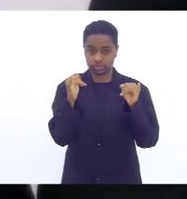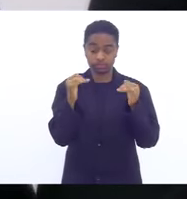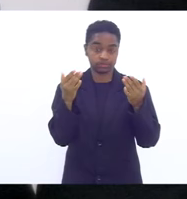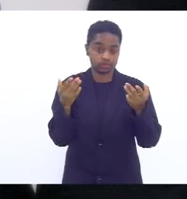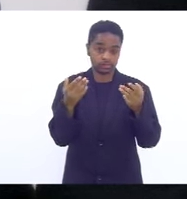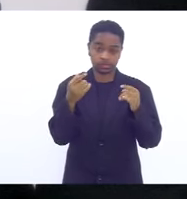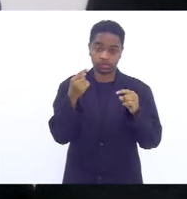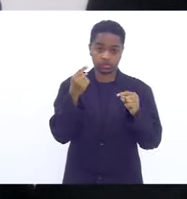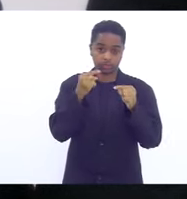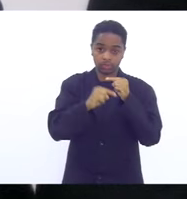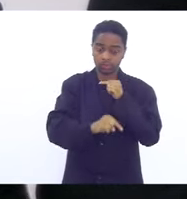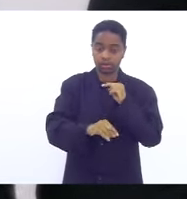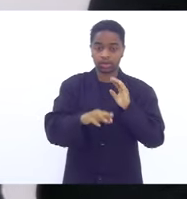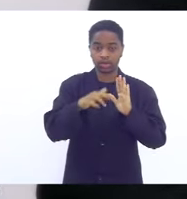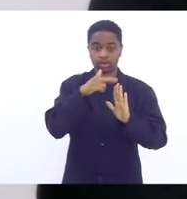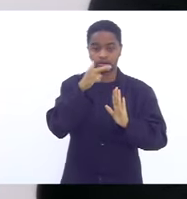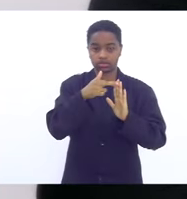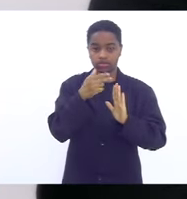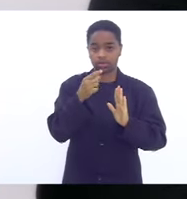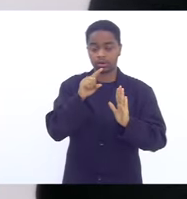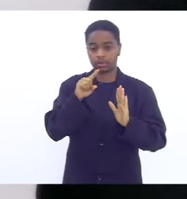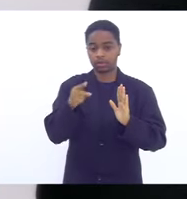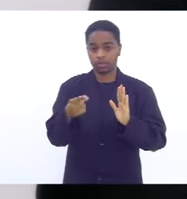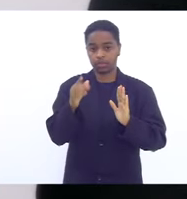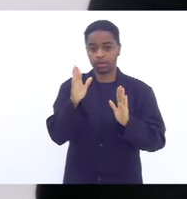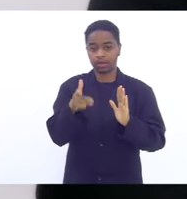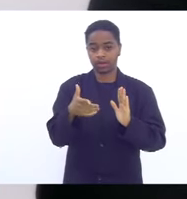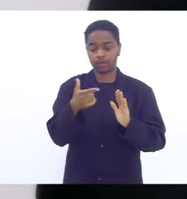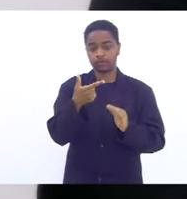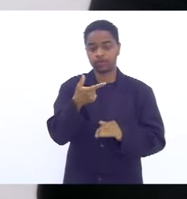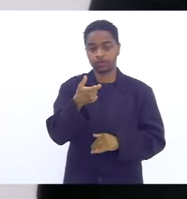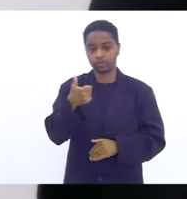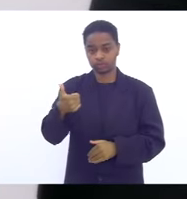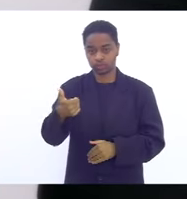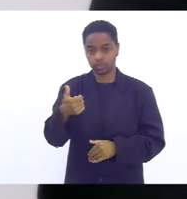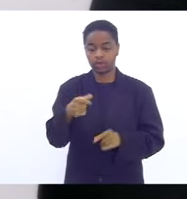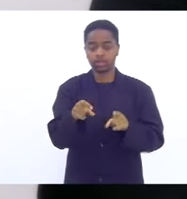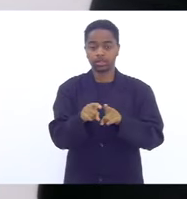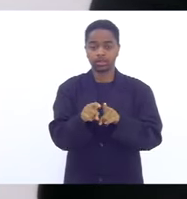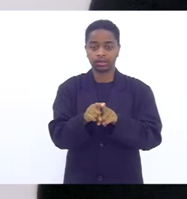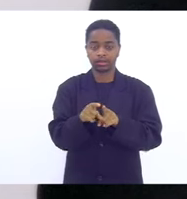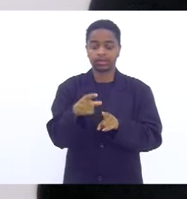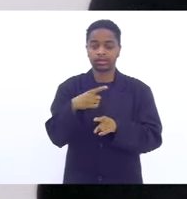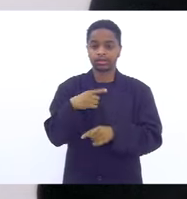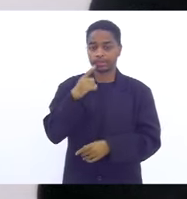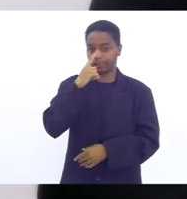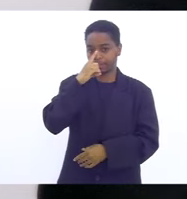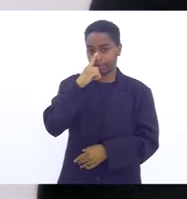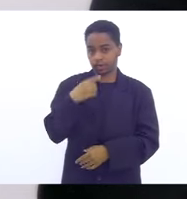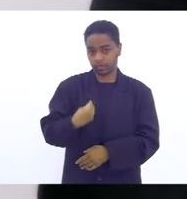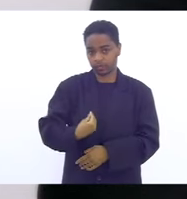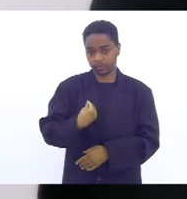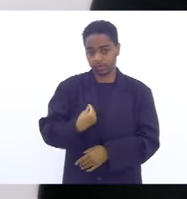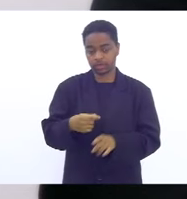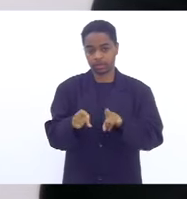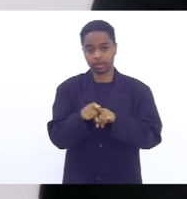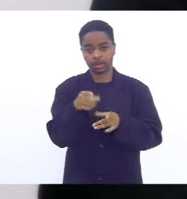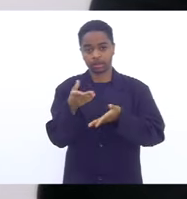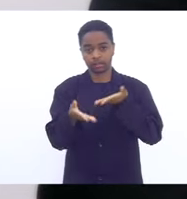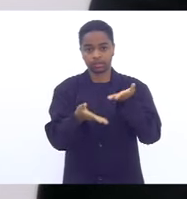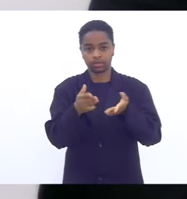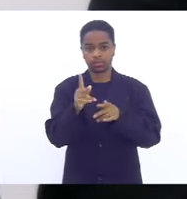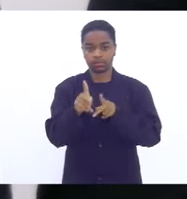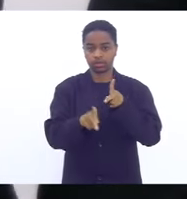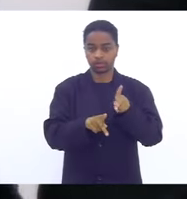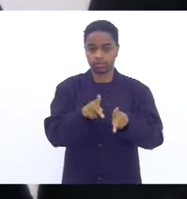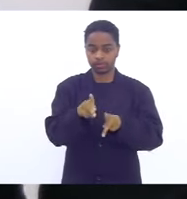com a resolução de número 1000/21 da ANEEL, colocando em risco a vida e o atendimento à população.